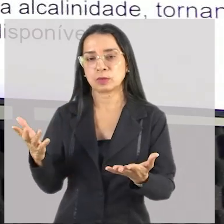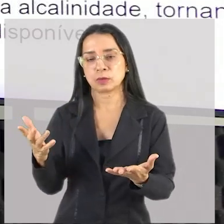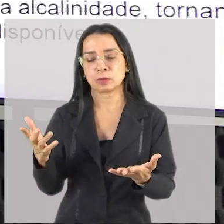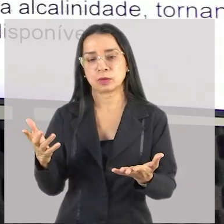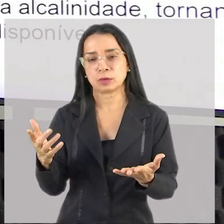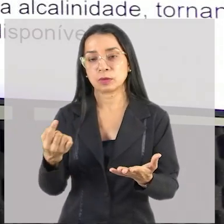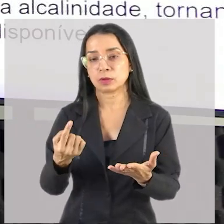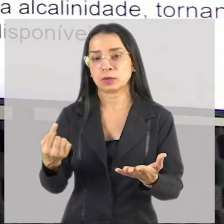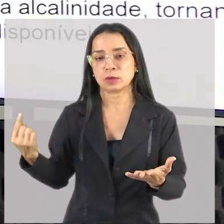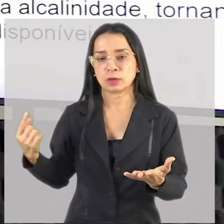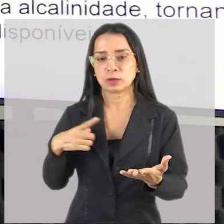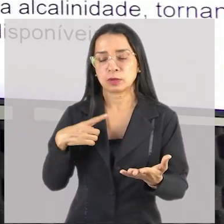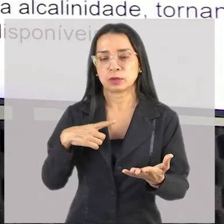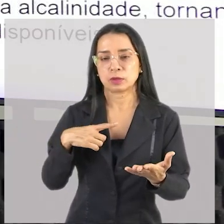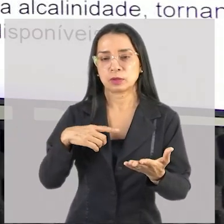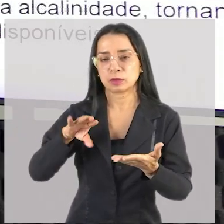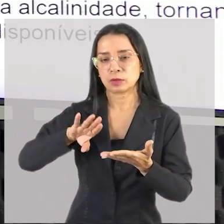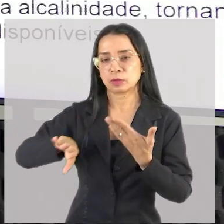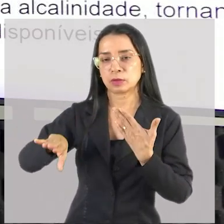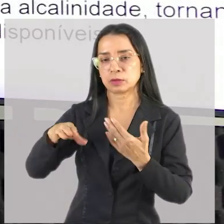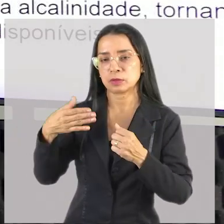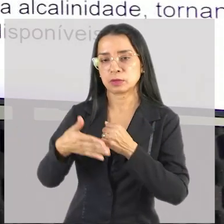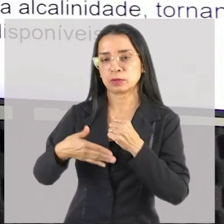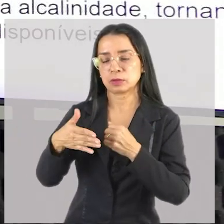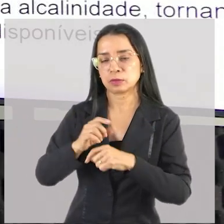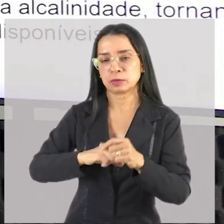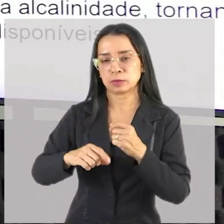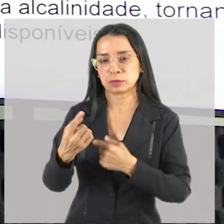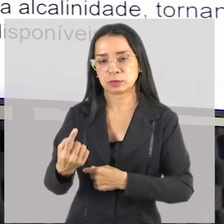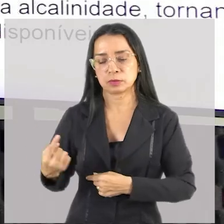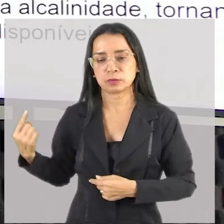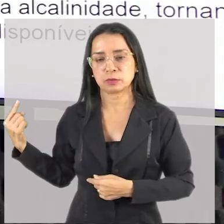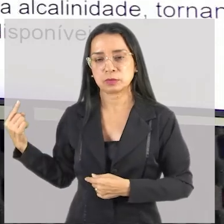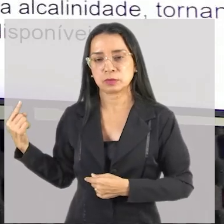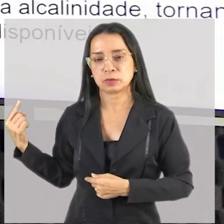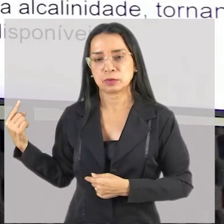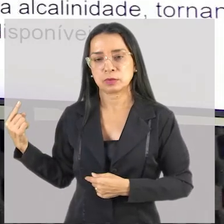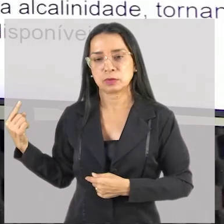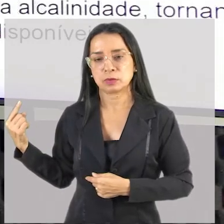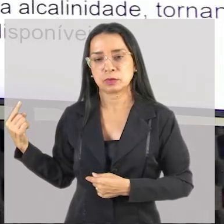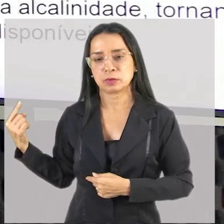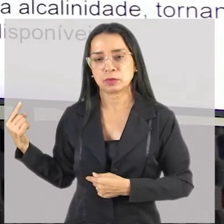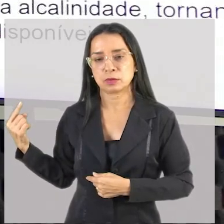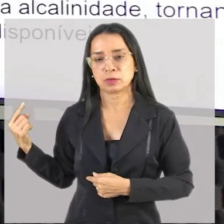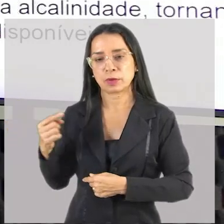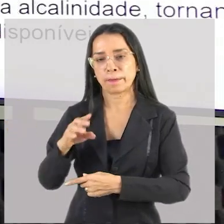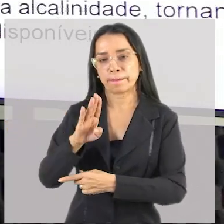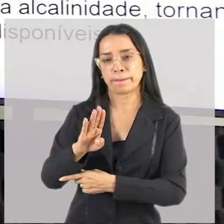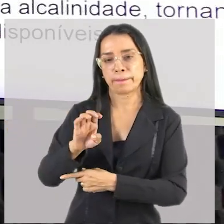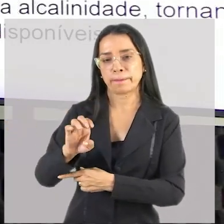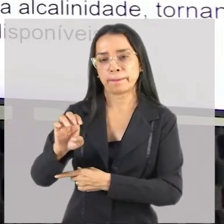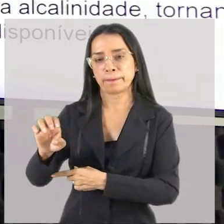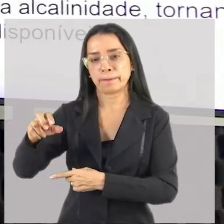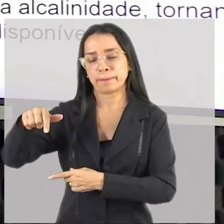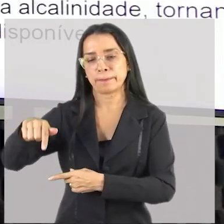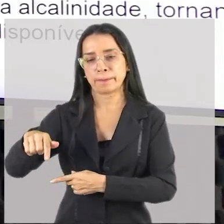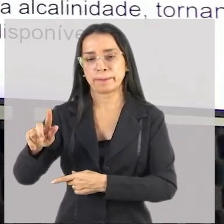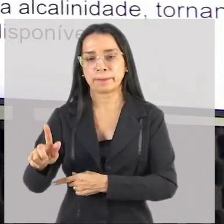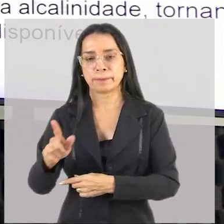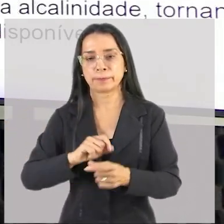Da família 2A, você vai tirar as bases formadas por berílio e magnésio, que não vão entregar base forte para você.